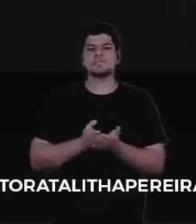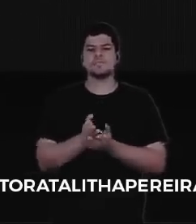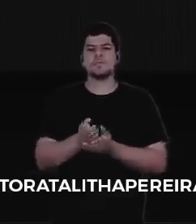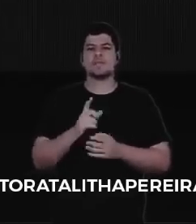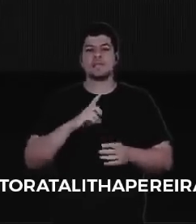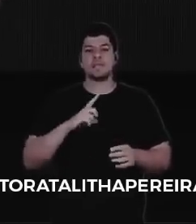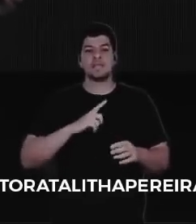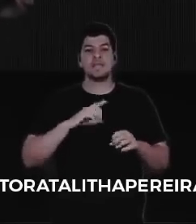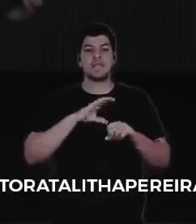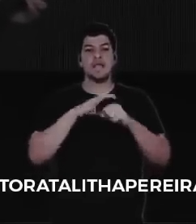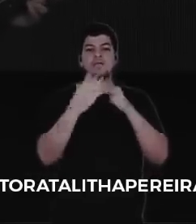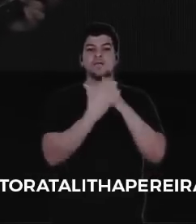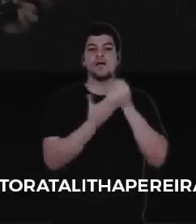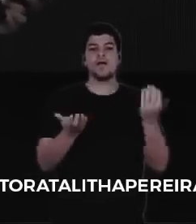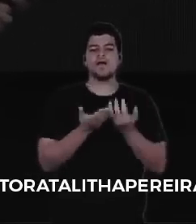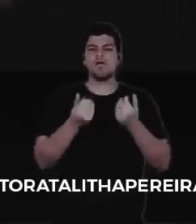dizer,